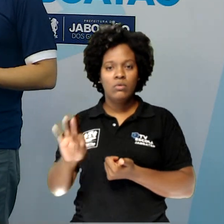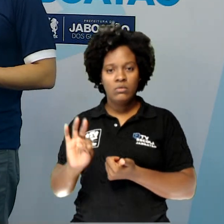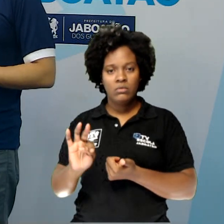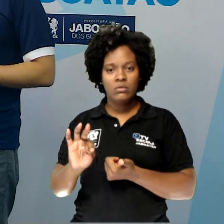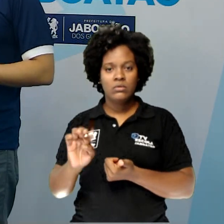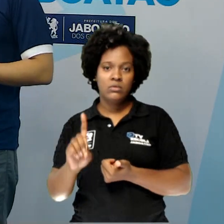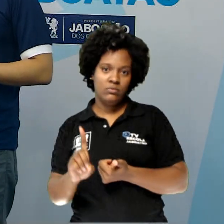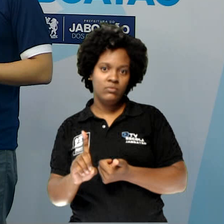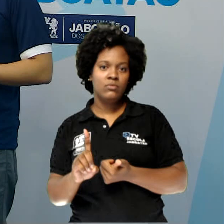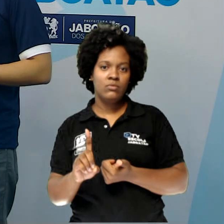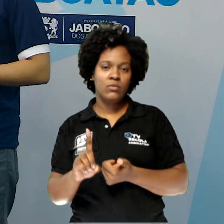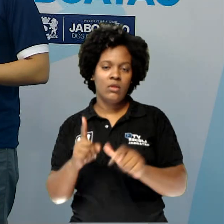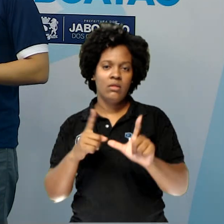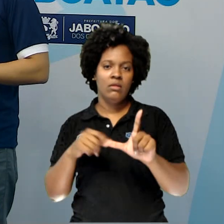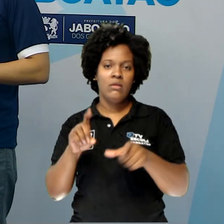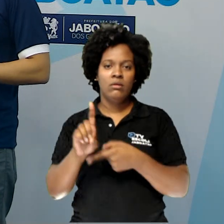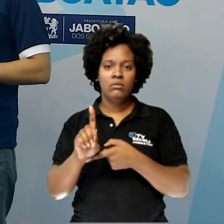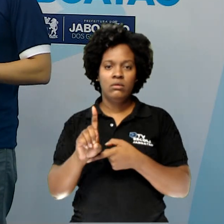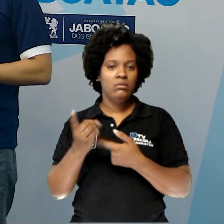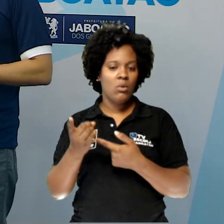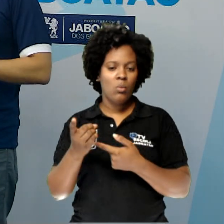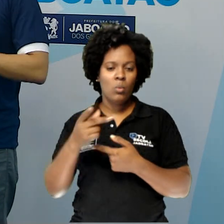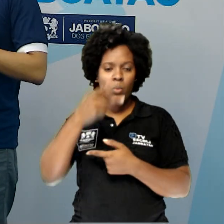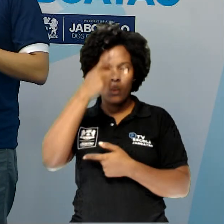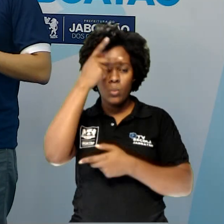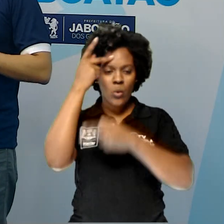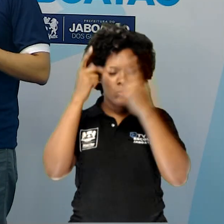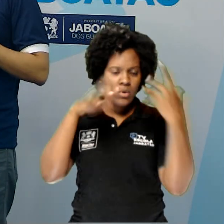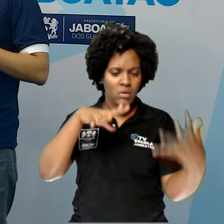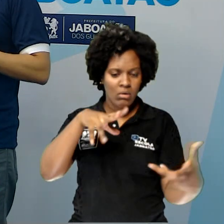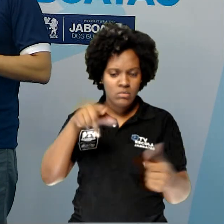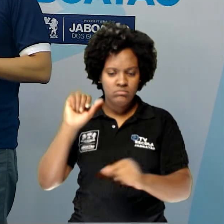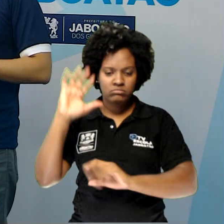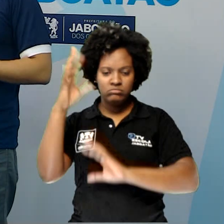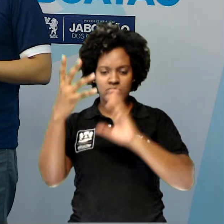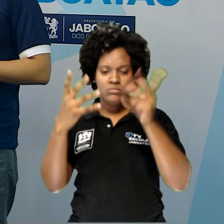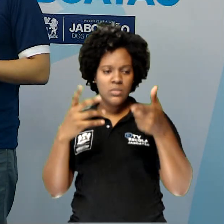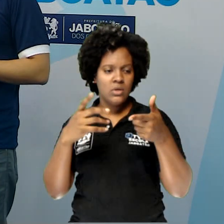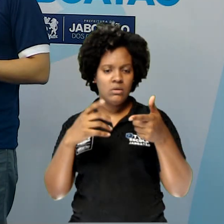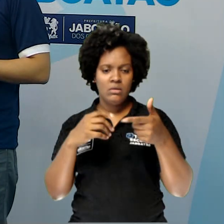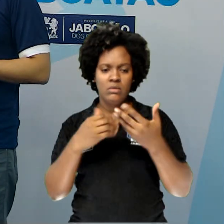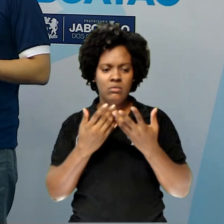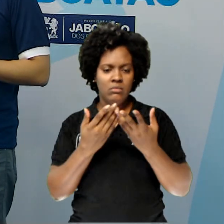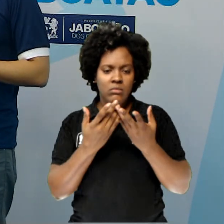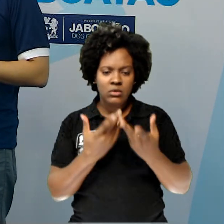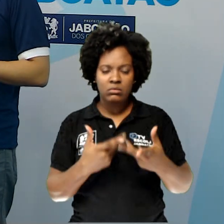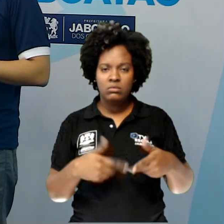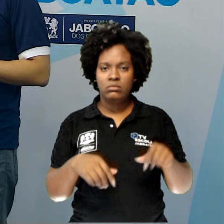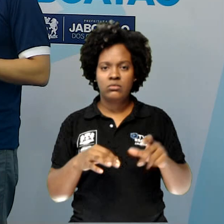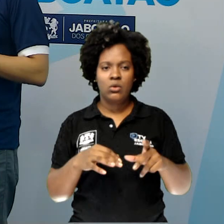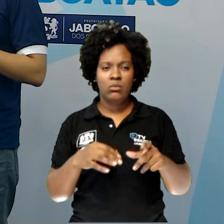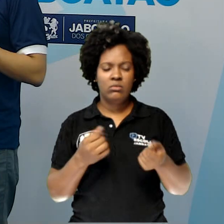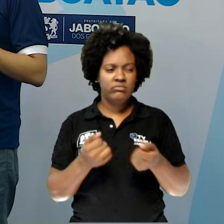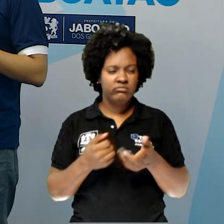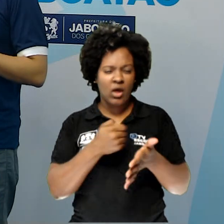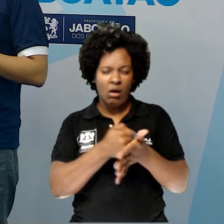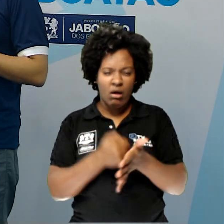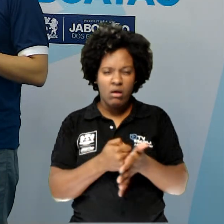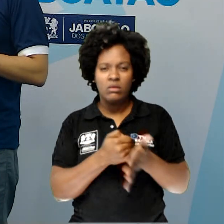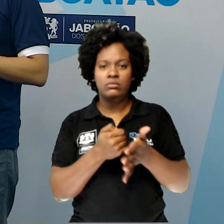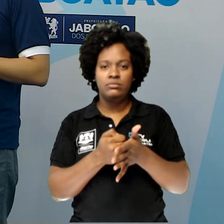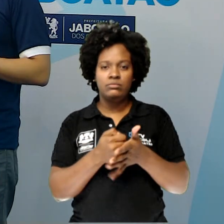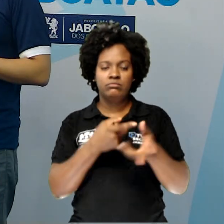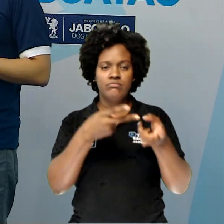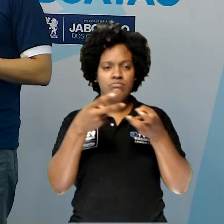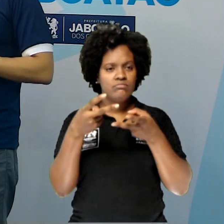D. O ambientalista não cedeu aos constrangimentos. Verifiquem. O Chico